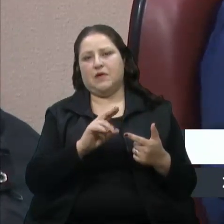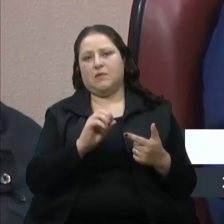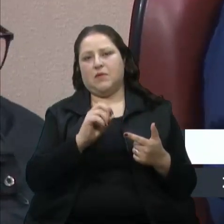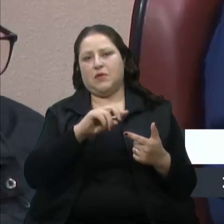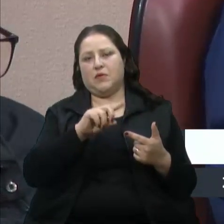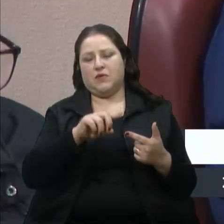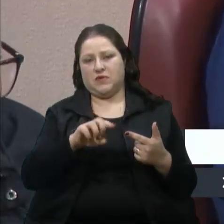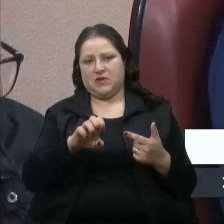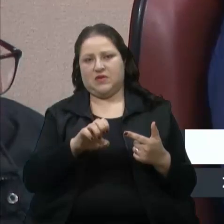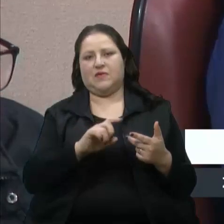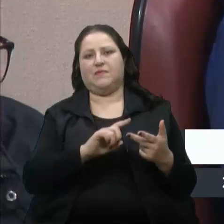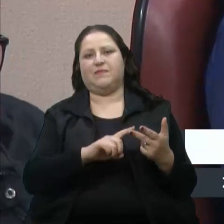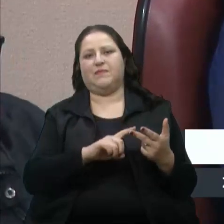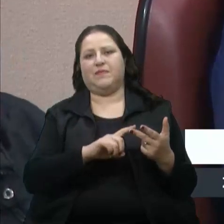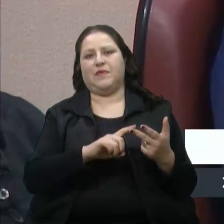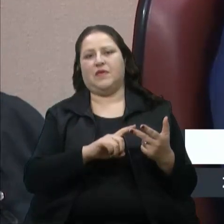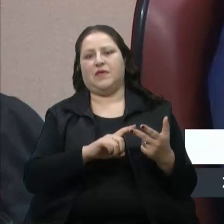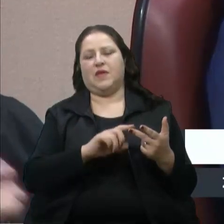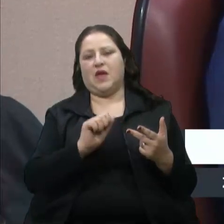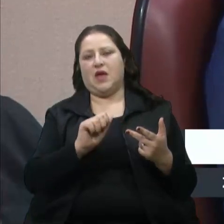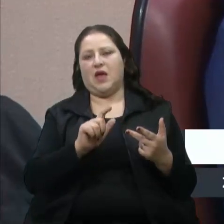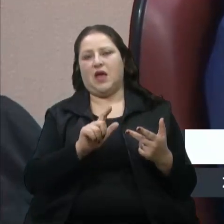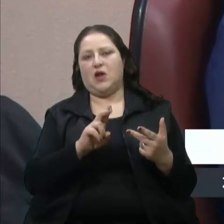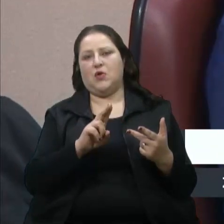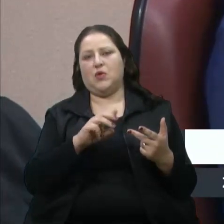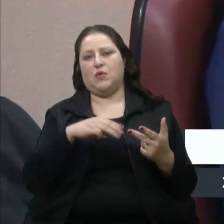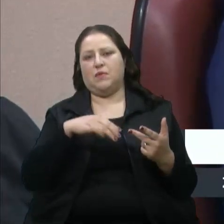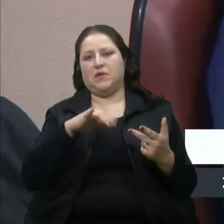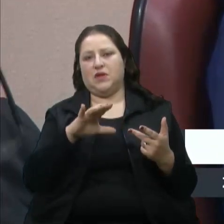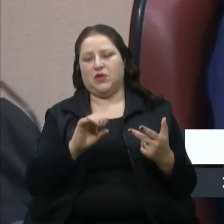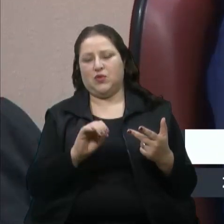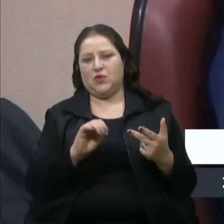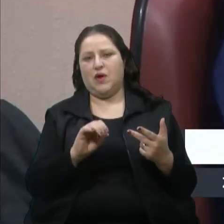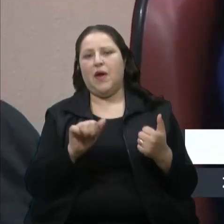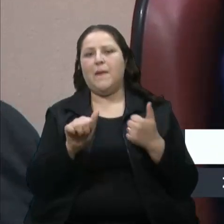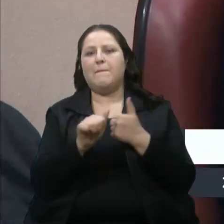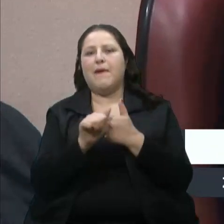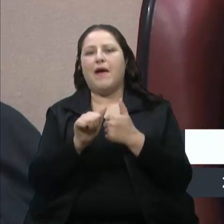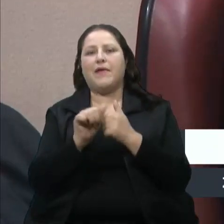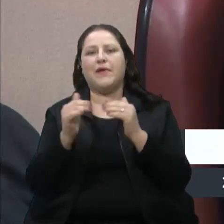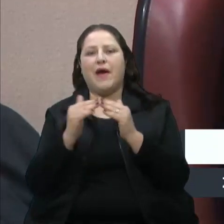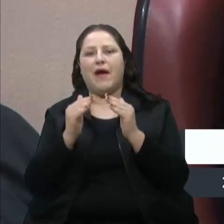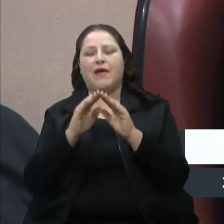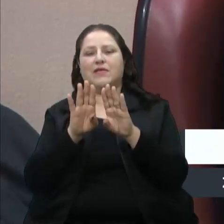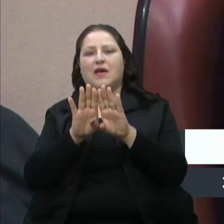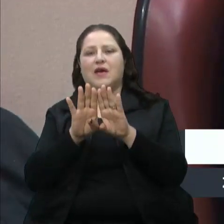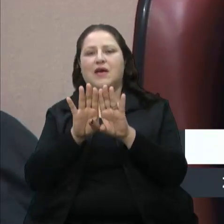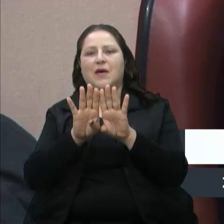portões das nossas casas, eles já ficam removendo, aí, roubando placas, e etc, etc.